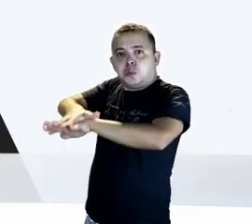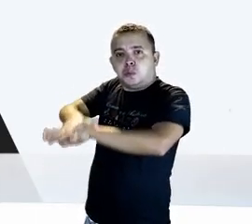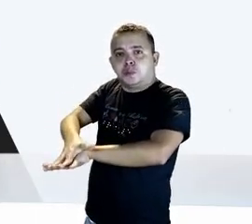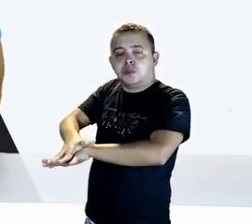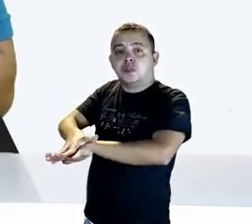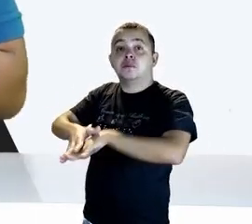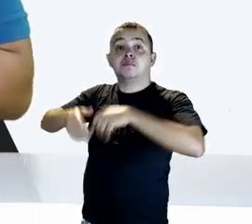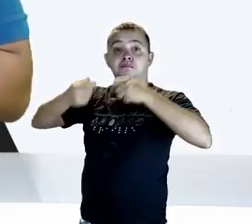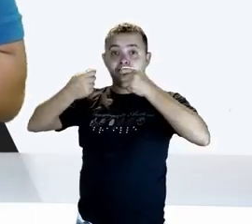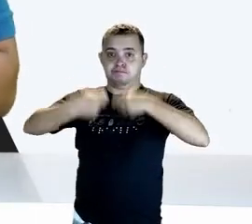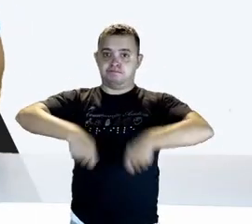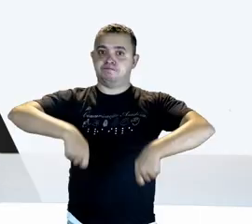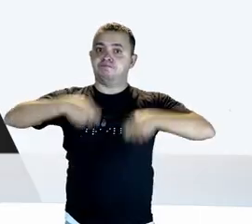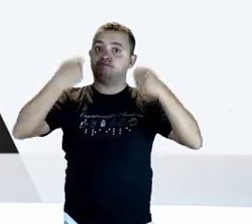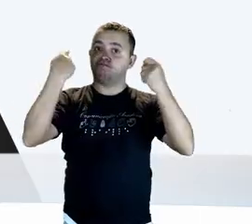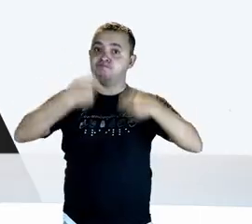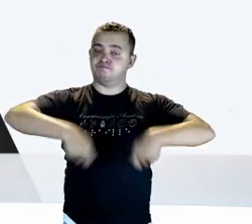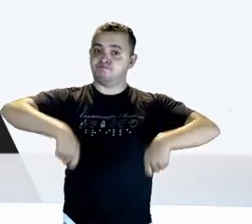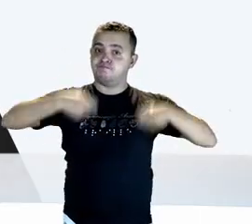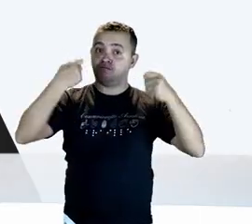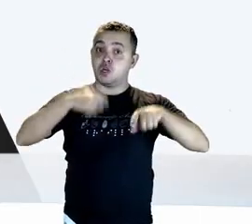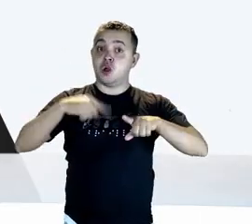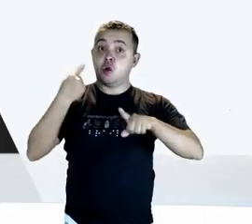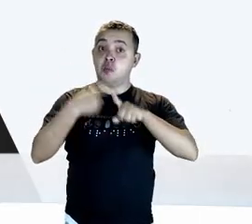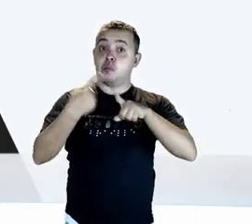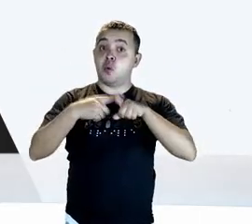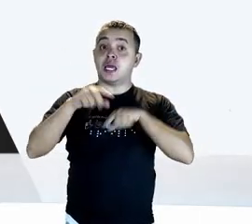A parada